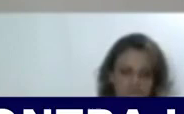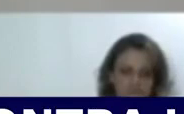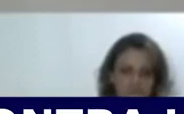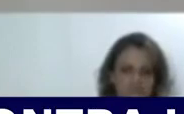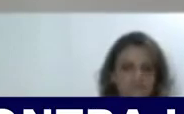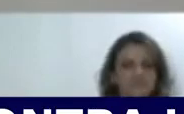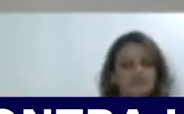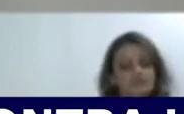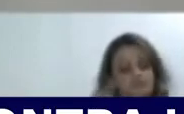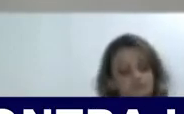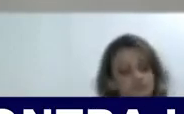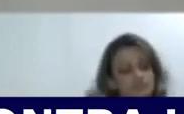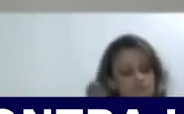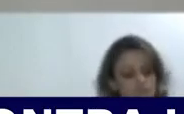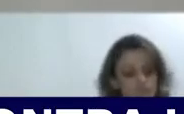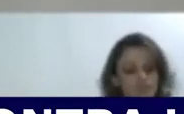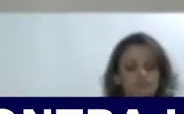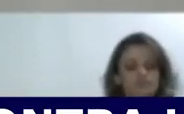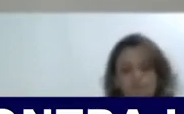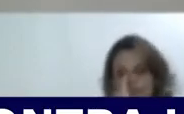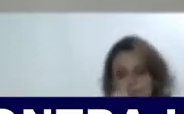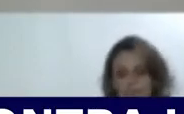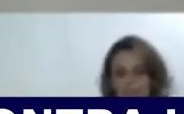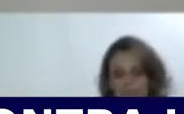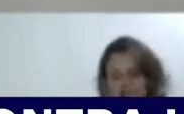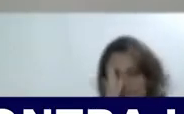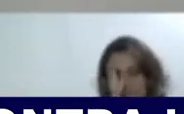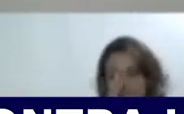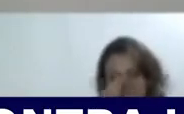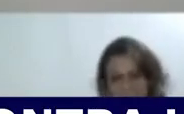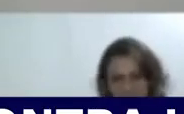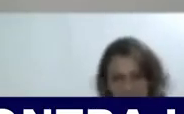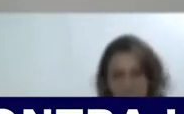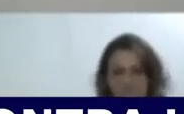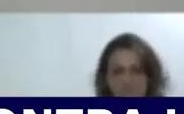Vossas Excelências tinham determinada condenação do juiz